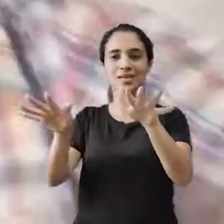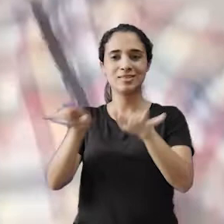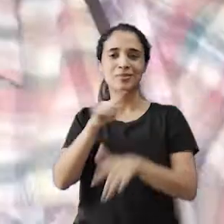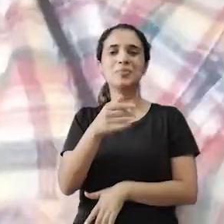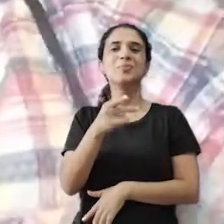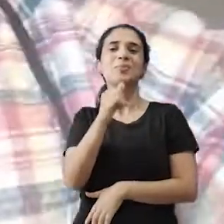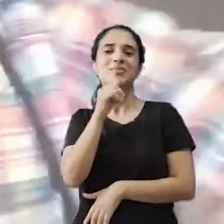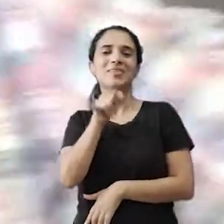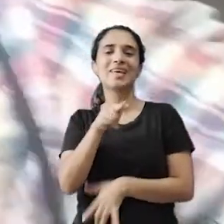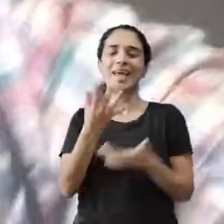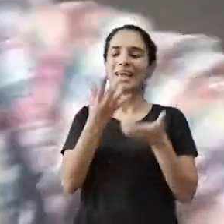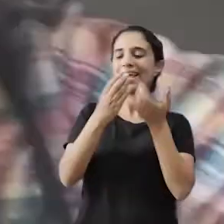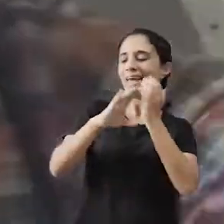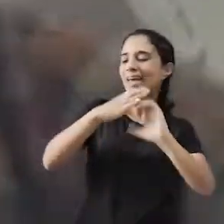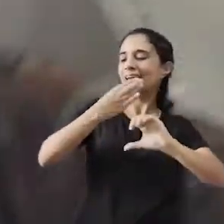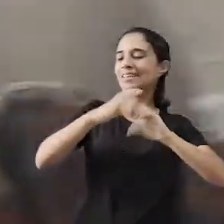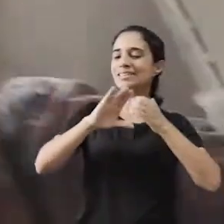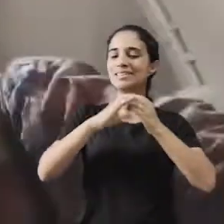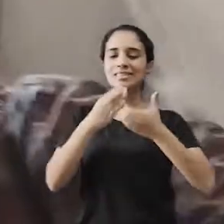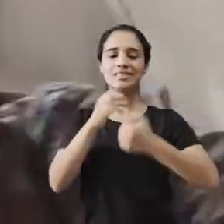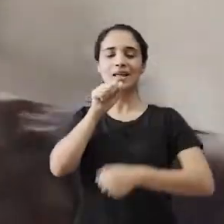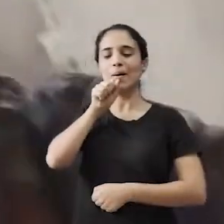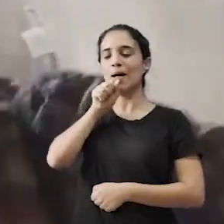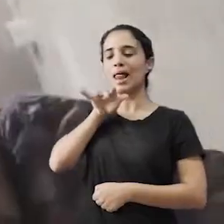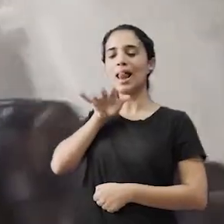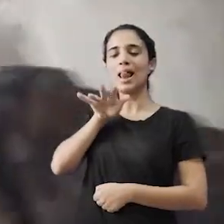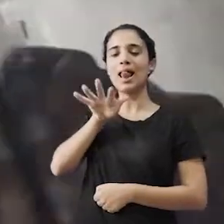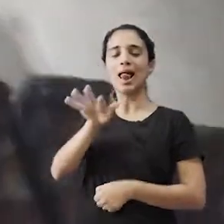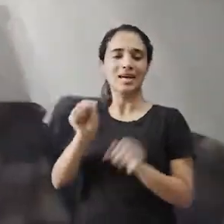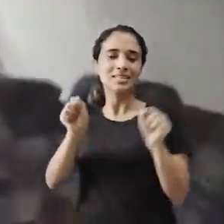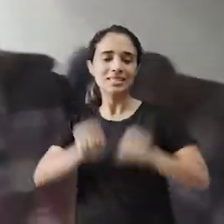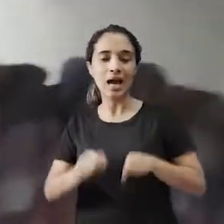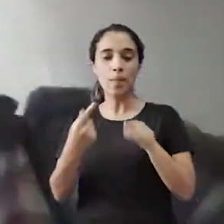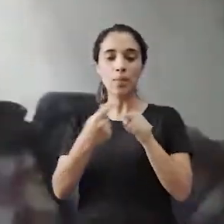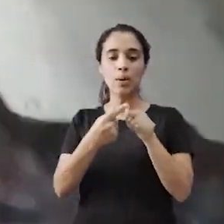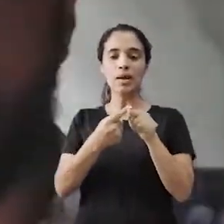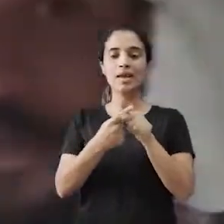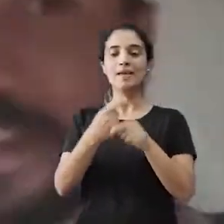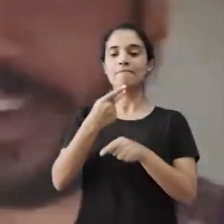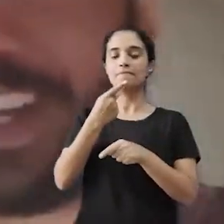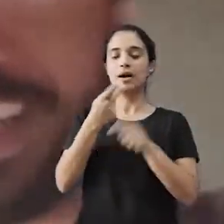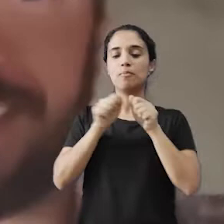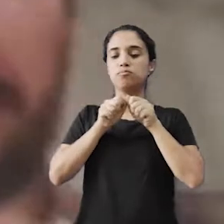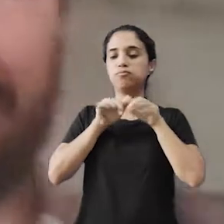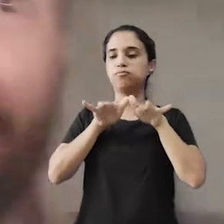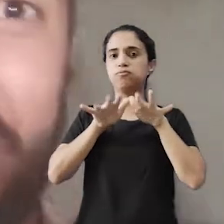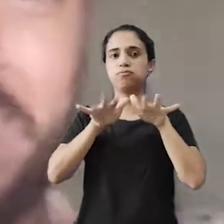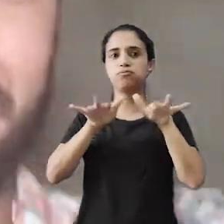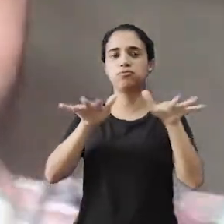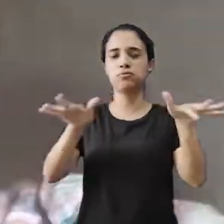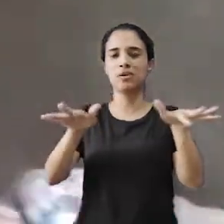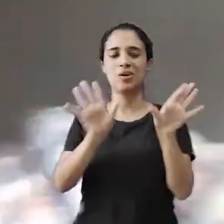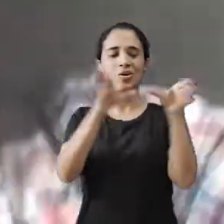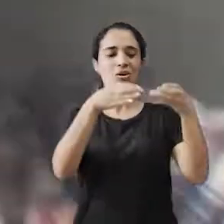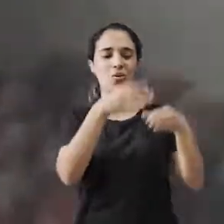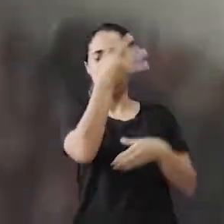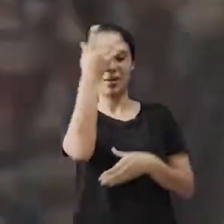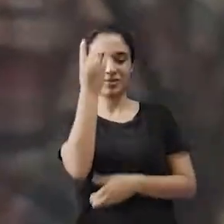Se você quiser, você pode cantar ópera aqui ou qualquer coisa do tipo. Ó, o pessoal ali atrás está